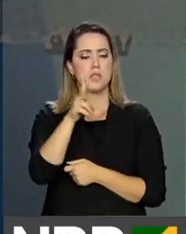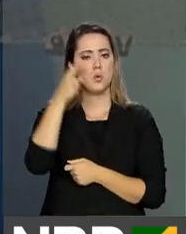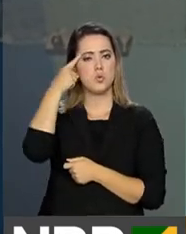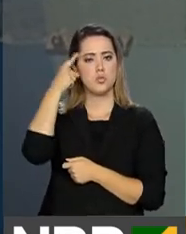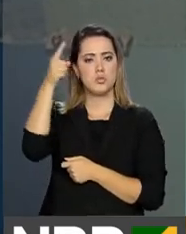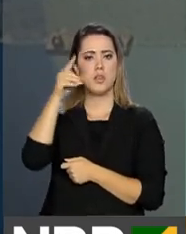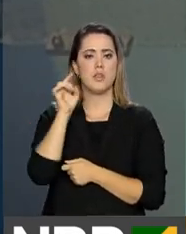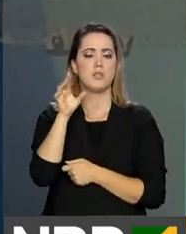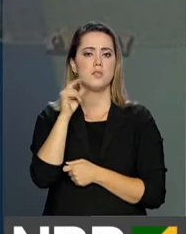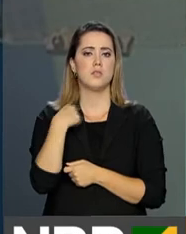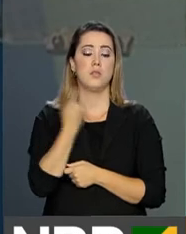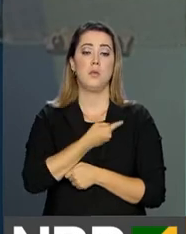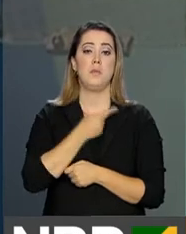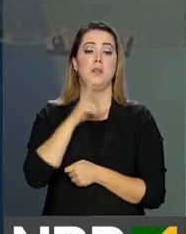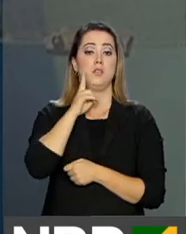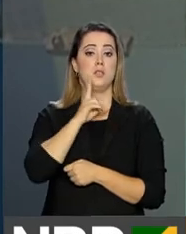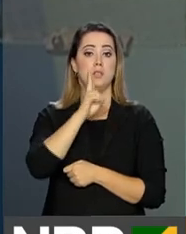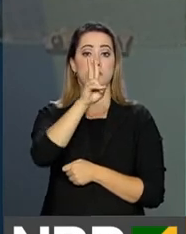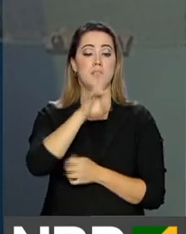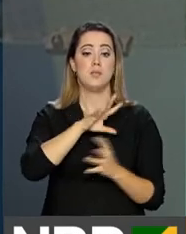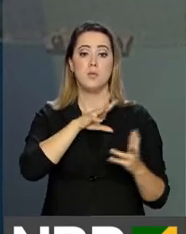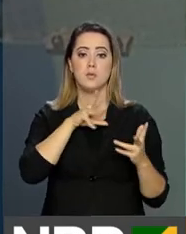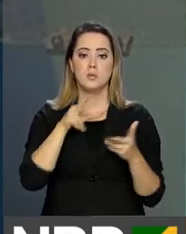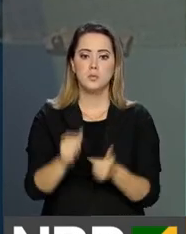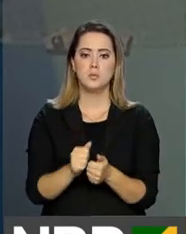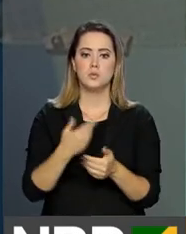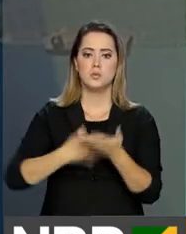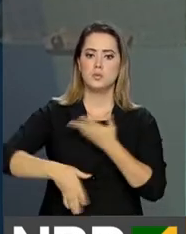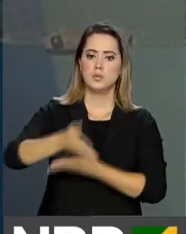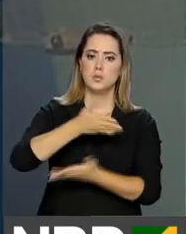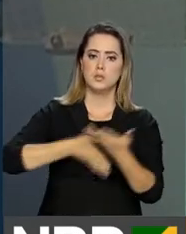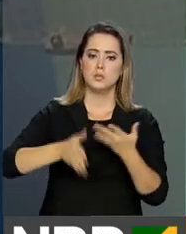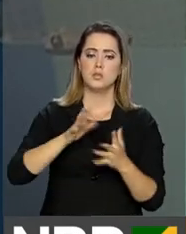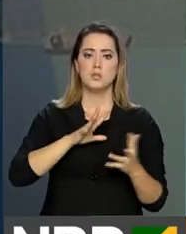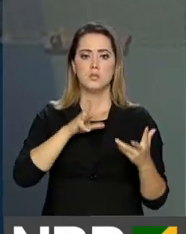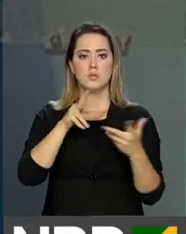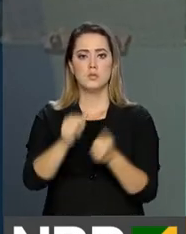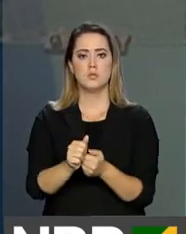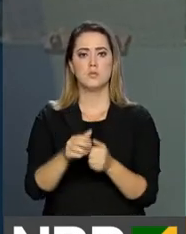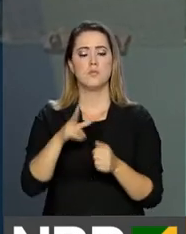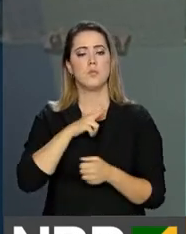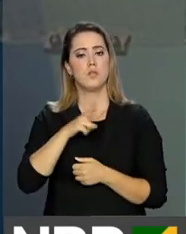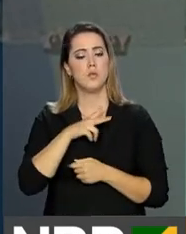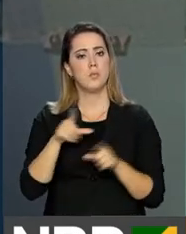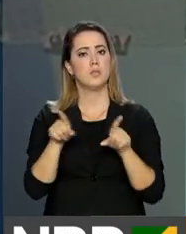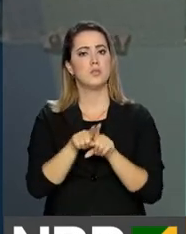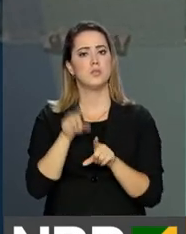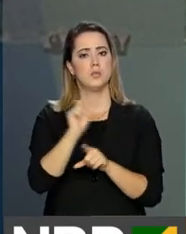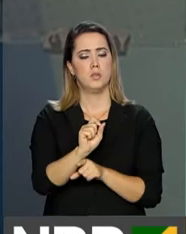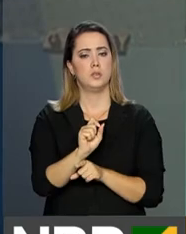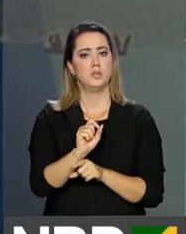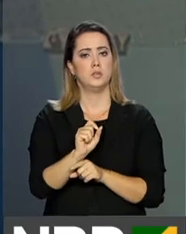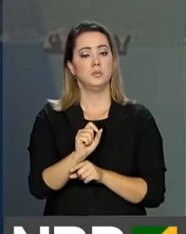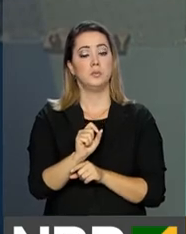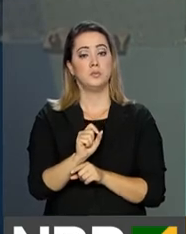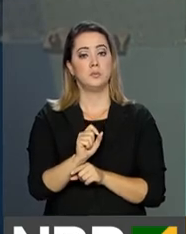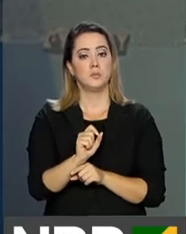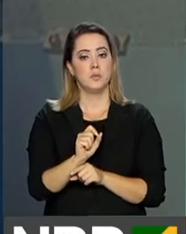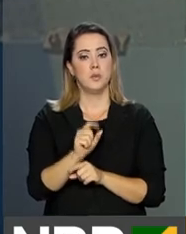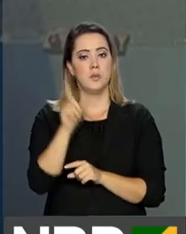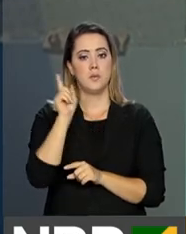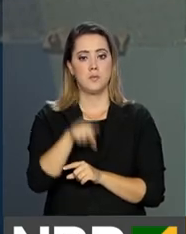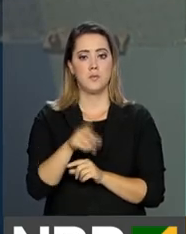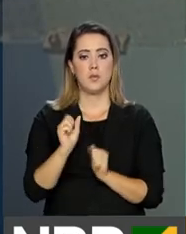mas temos uma visão universalista das nossas relações internacionais. E, no particular, no tocante